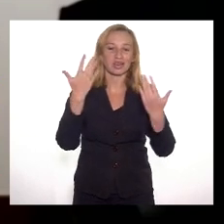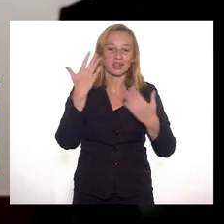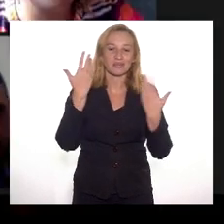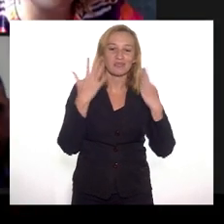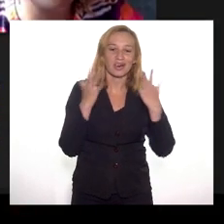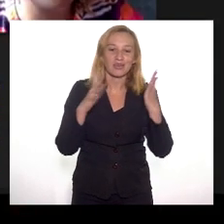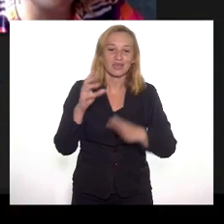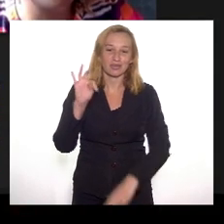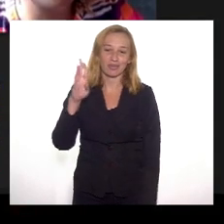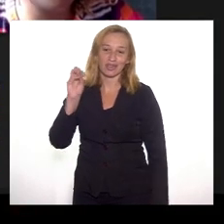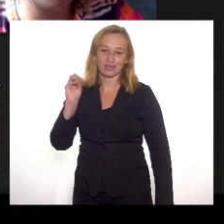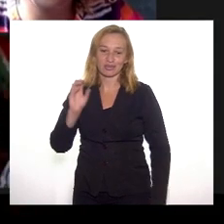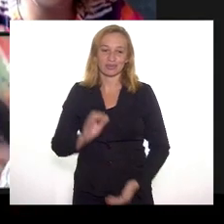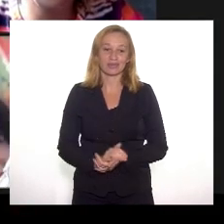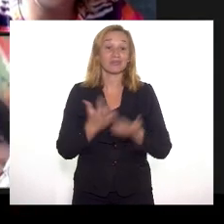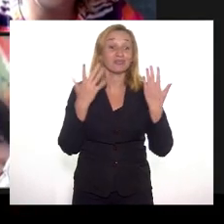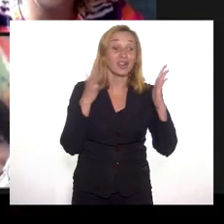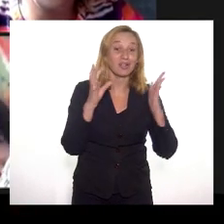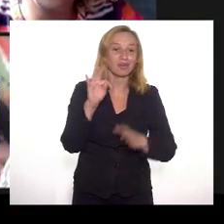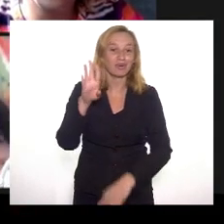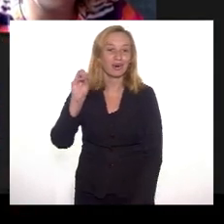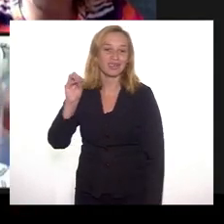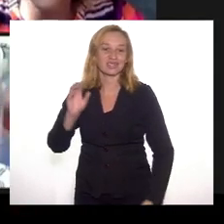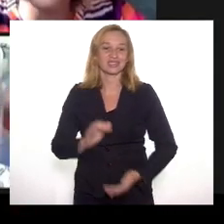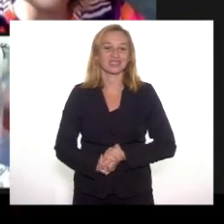Bebeto! Aí, Bebeto!